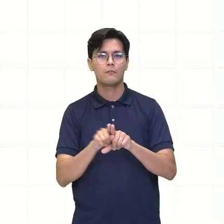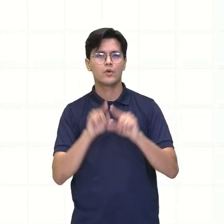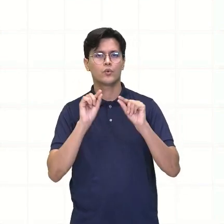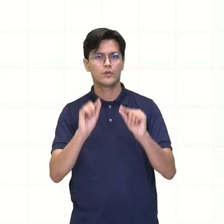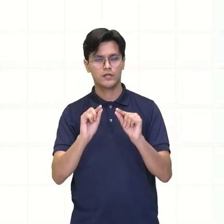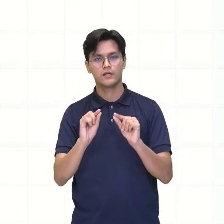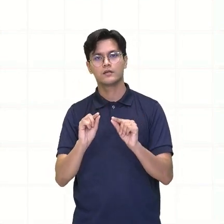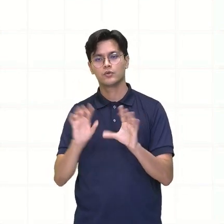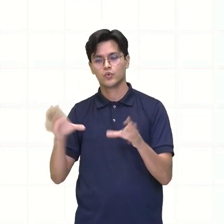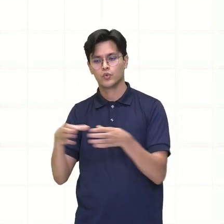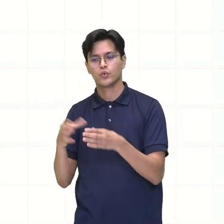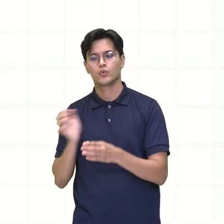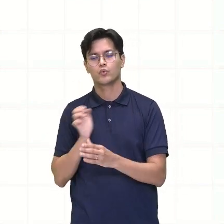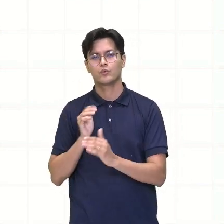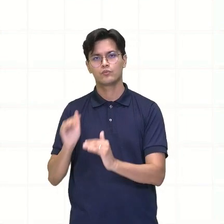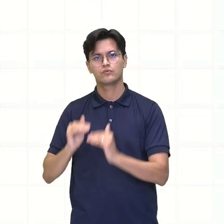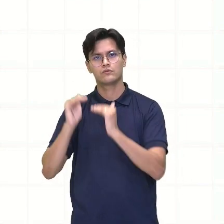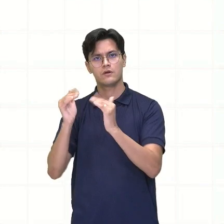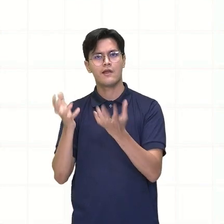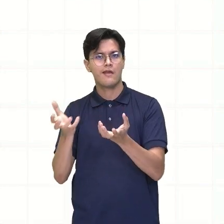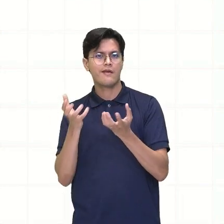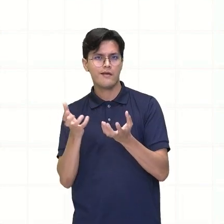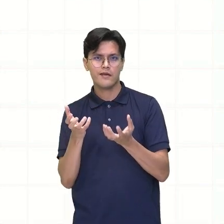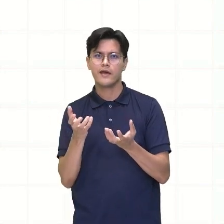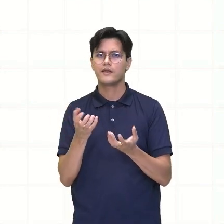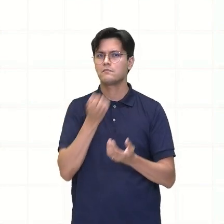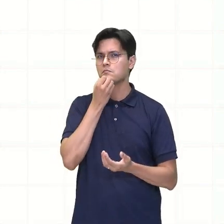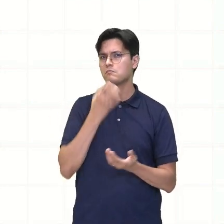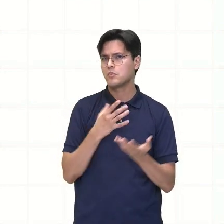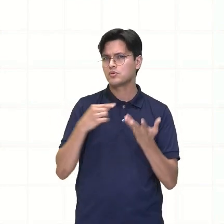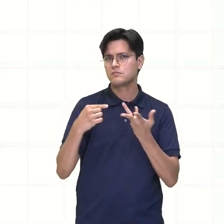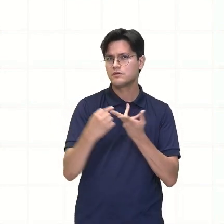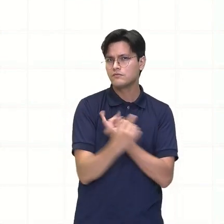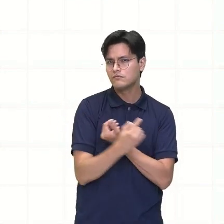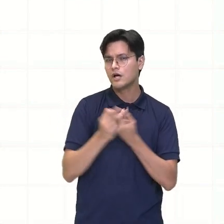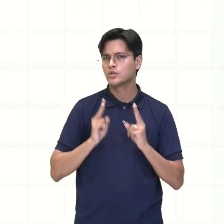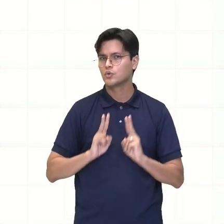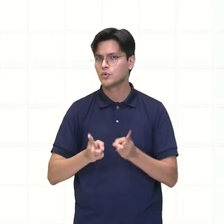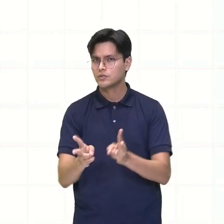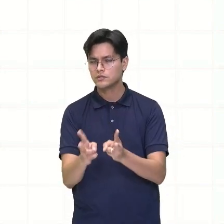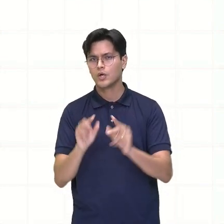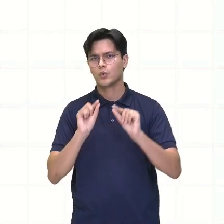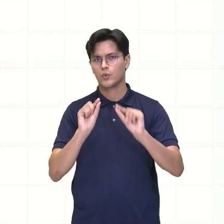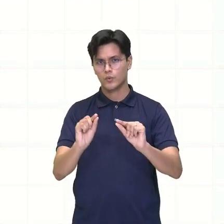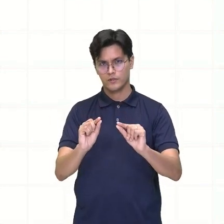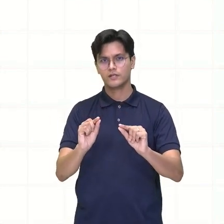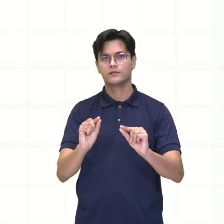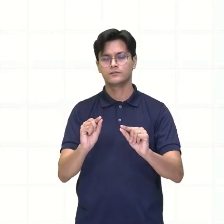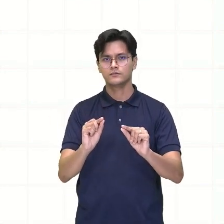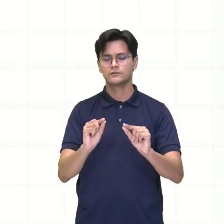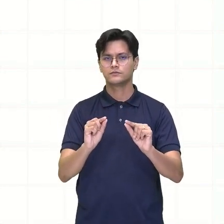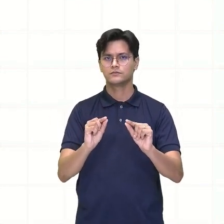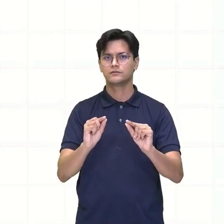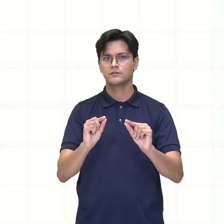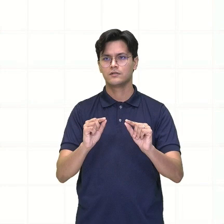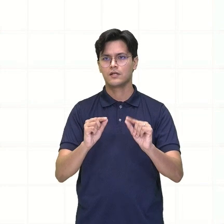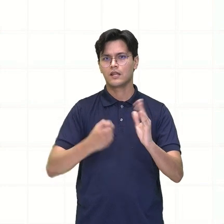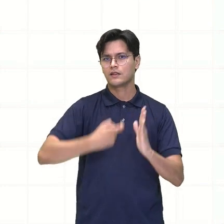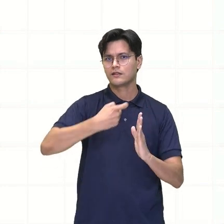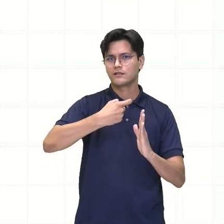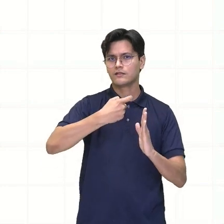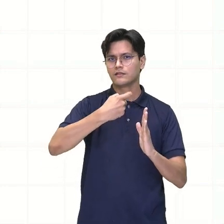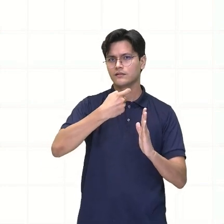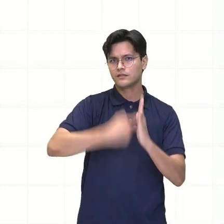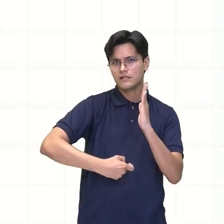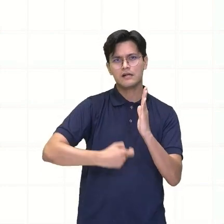Que privilégios eram esses? Isenção no pagamento de impostos. Até então, os nobres não